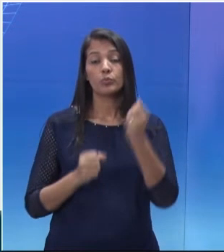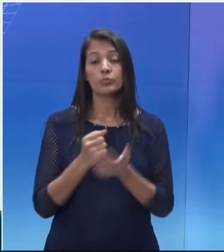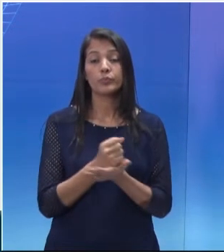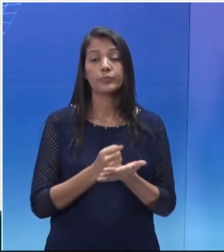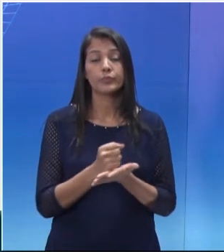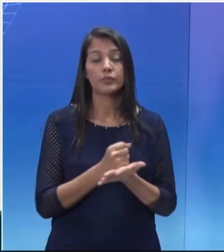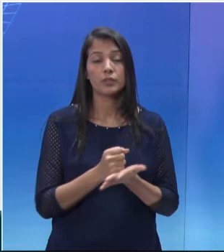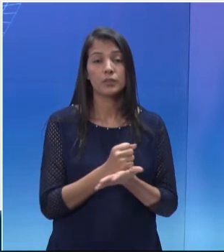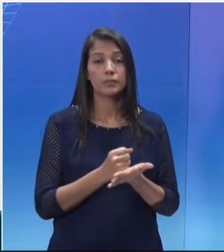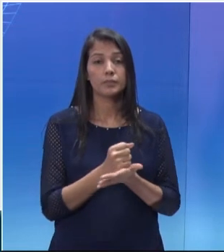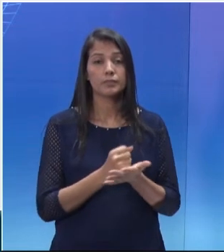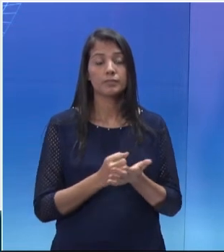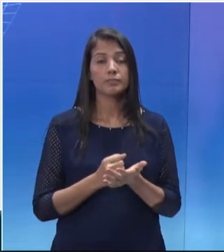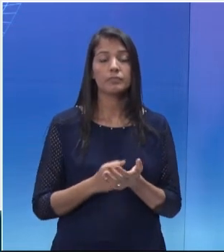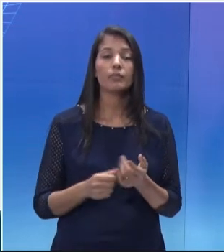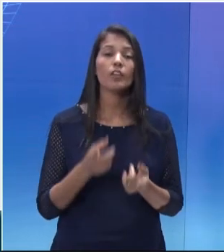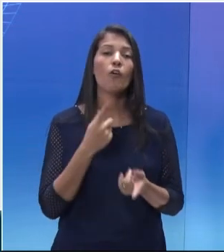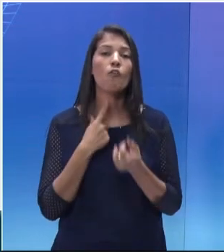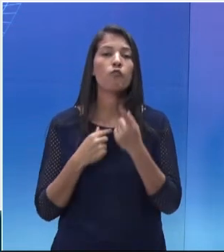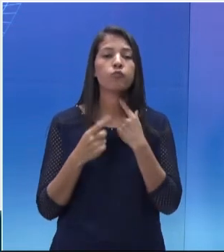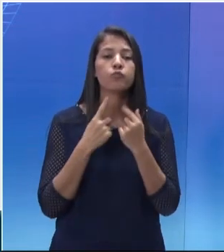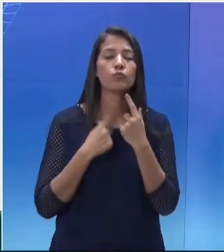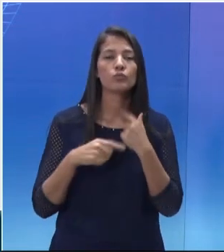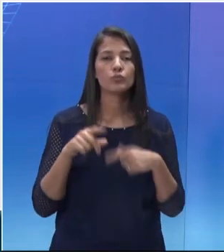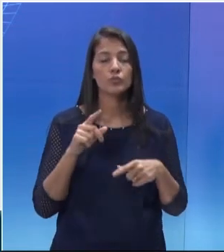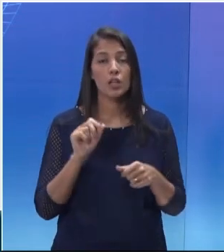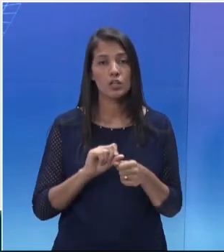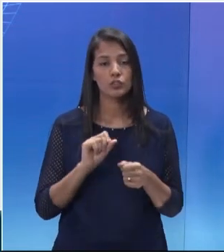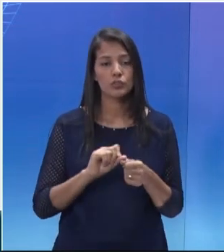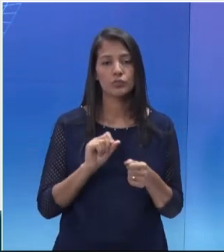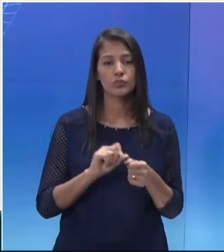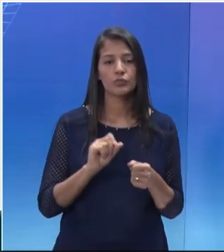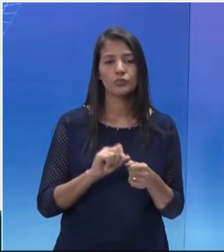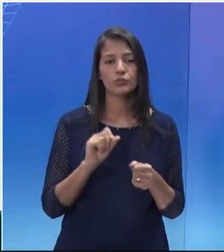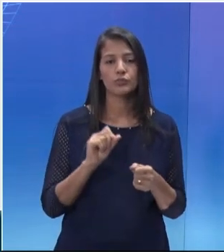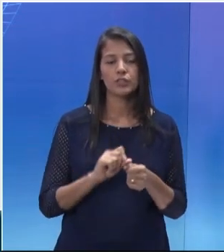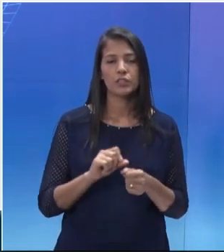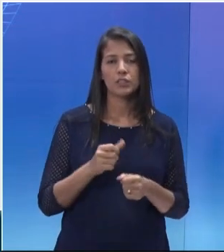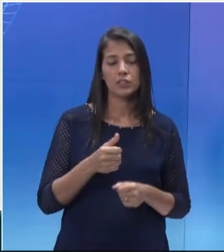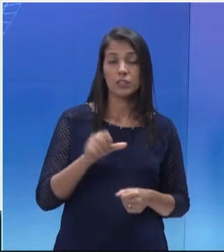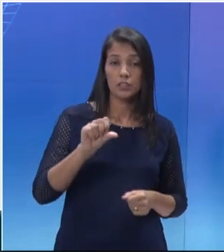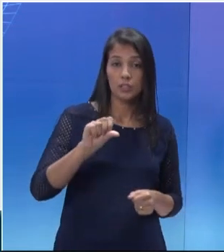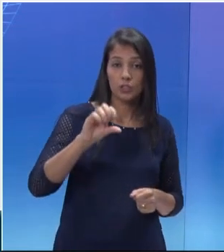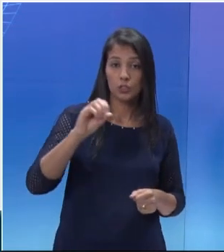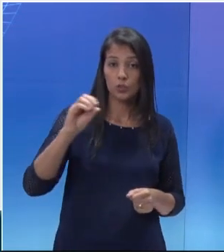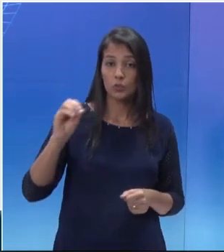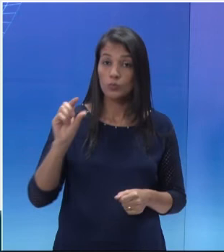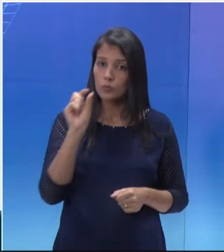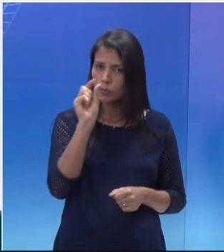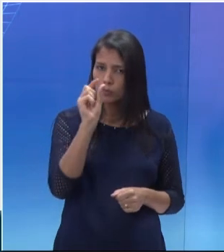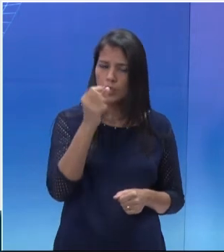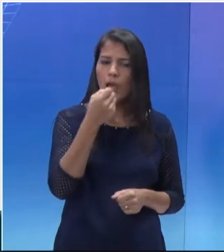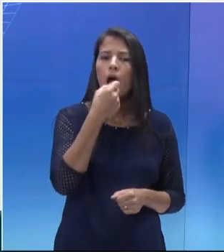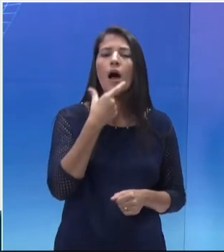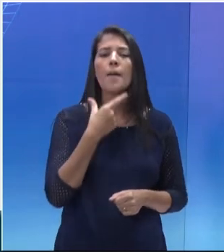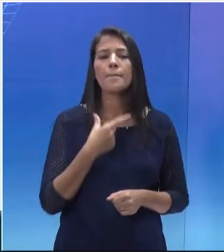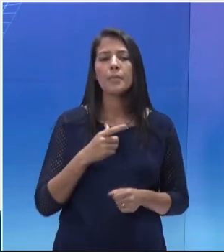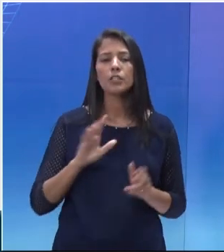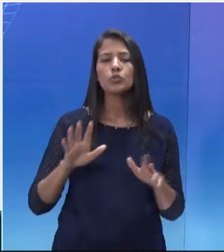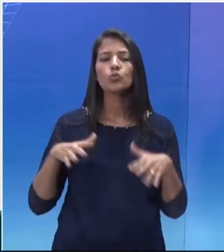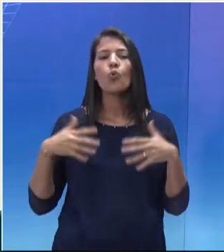correto? Então, terceira parte do enunciado. Uma indústria farmacêutica pretende fabricar um lote com 900